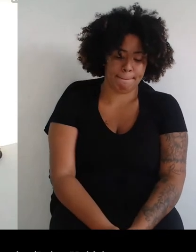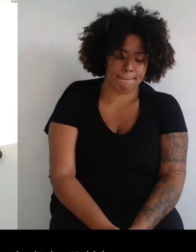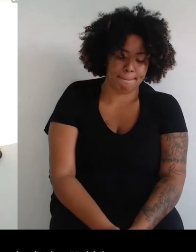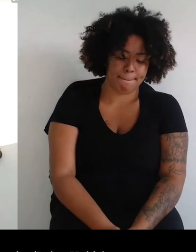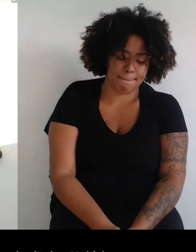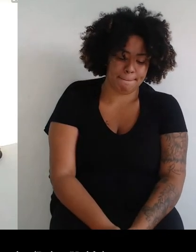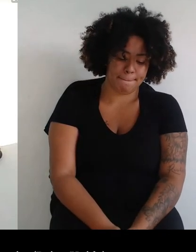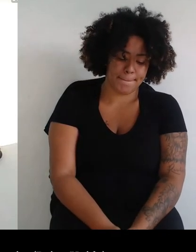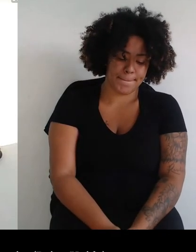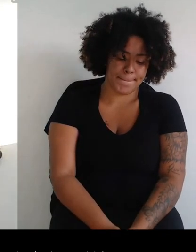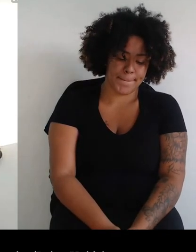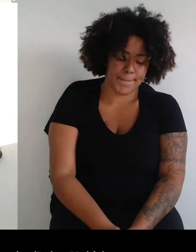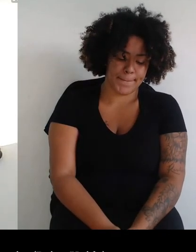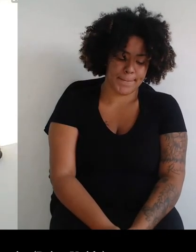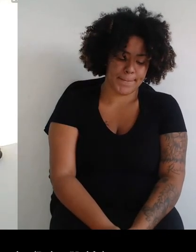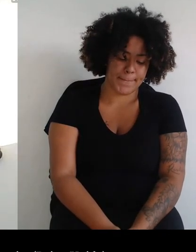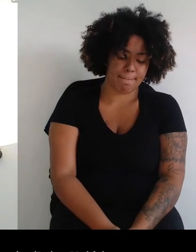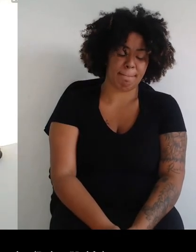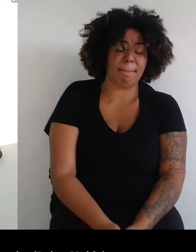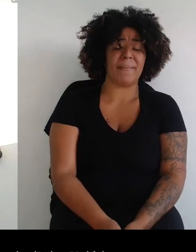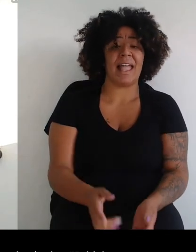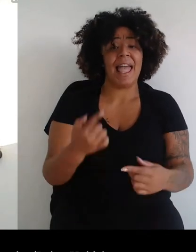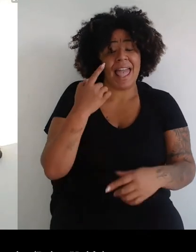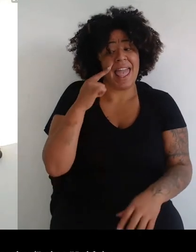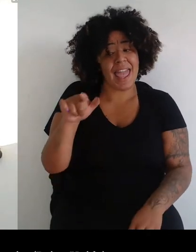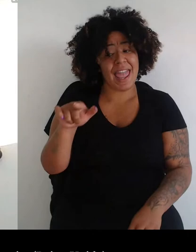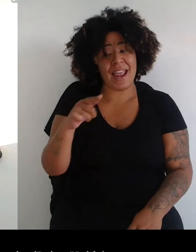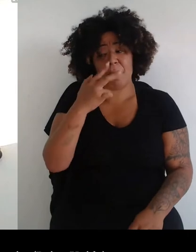desse conceito do homossexual